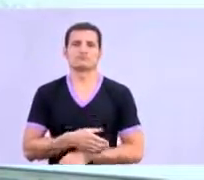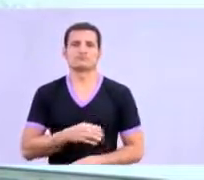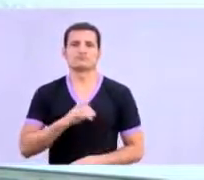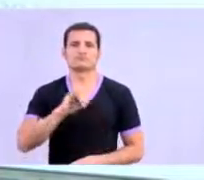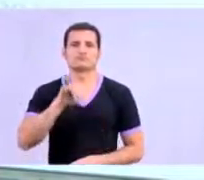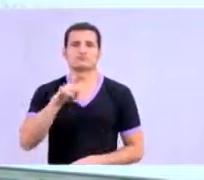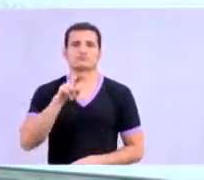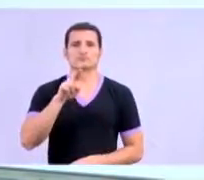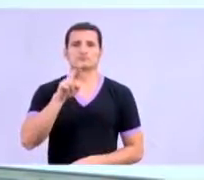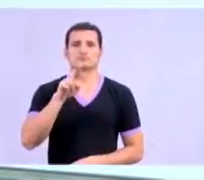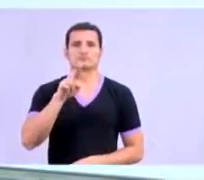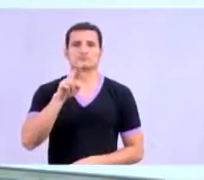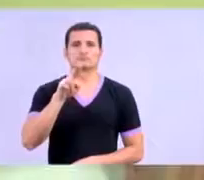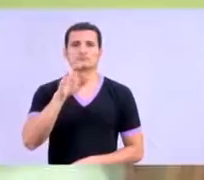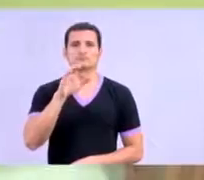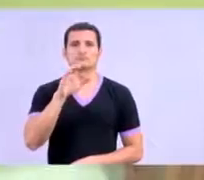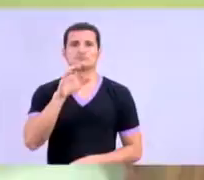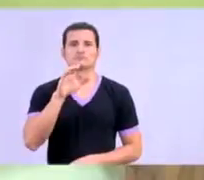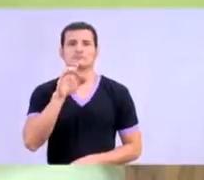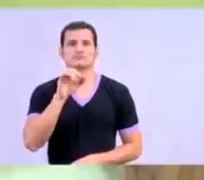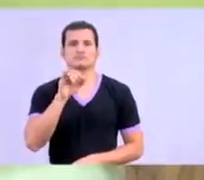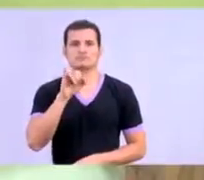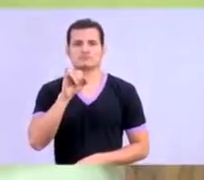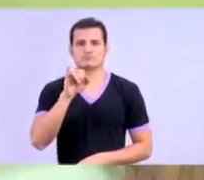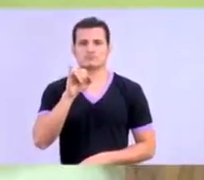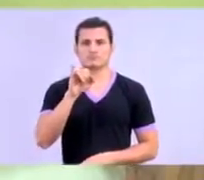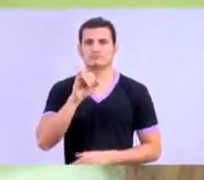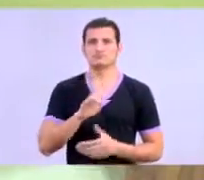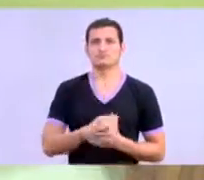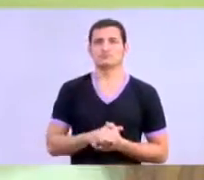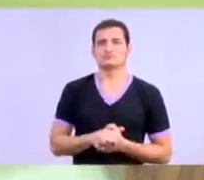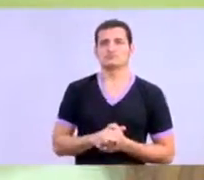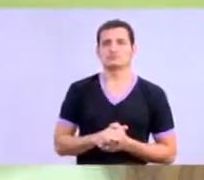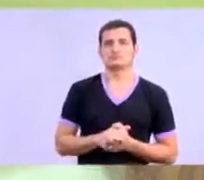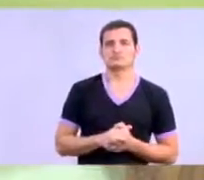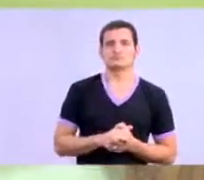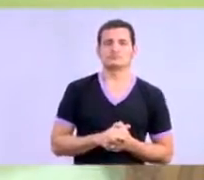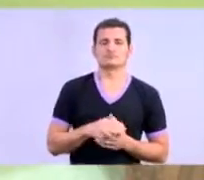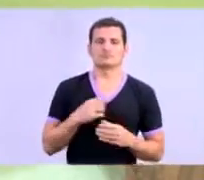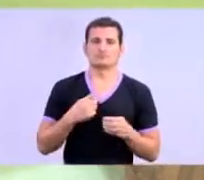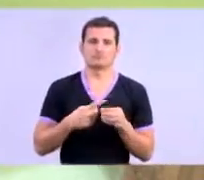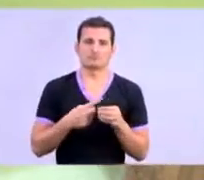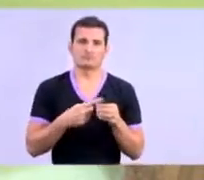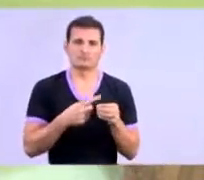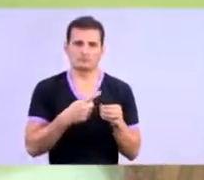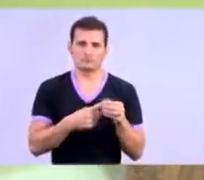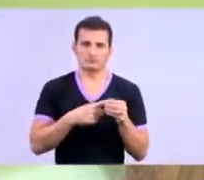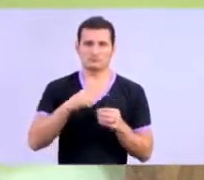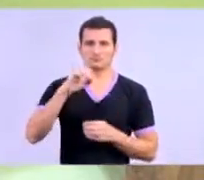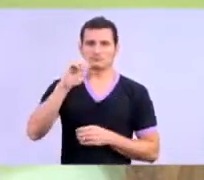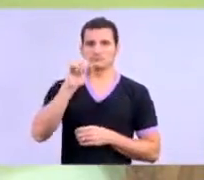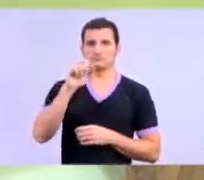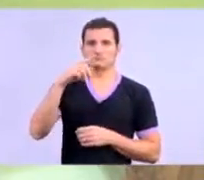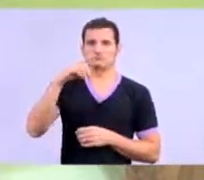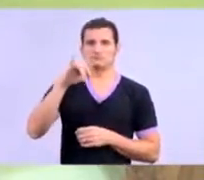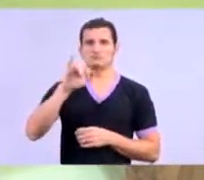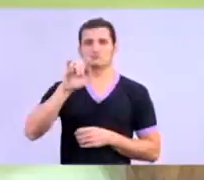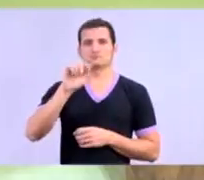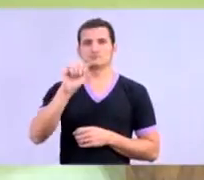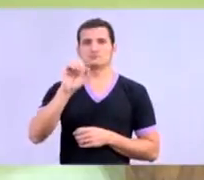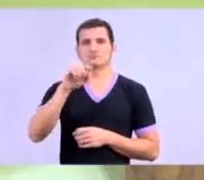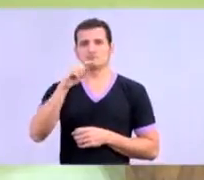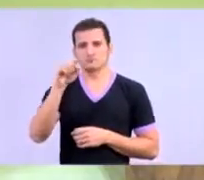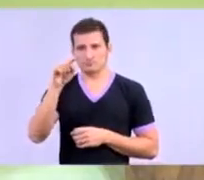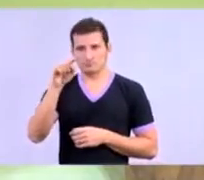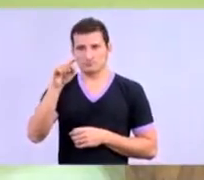né, lá de Espigão do Oeste de novo, Espigão, parabéns novamente. Felizmente nós estamos sem